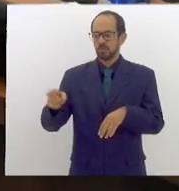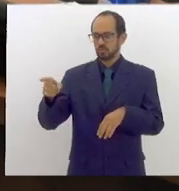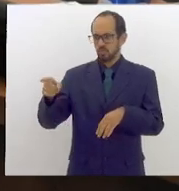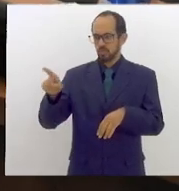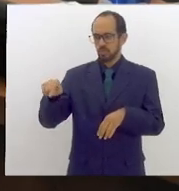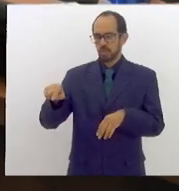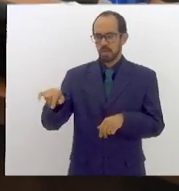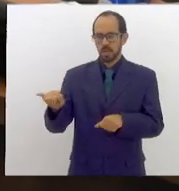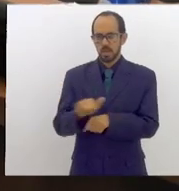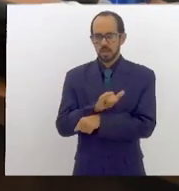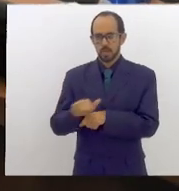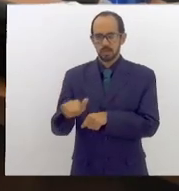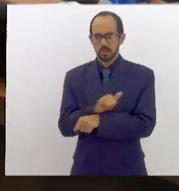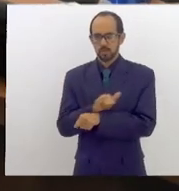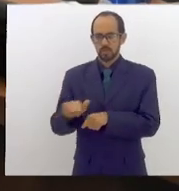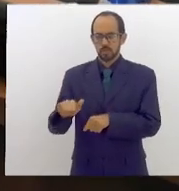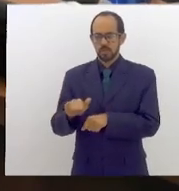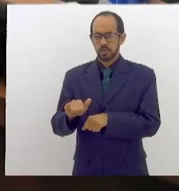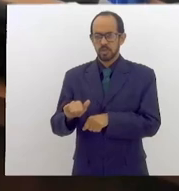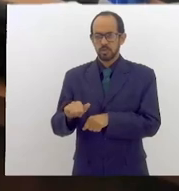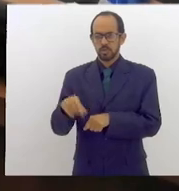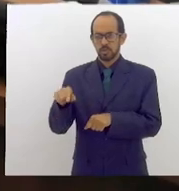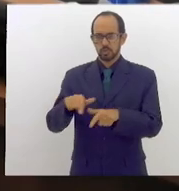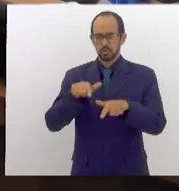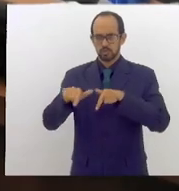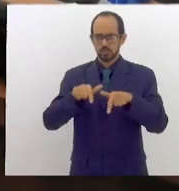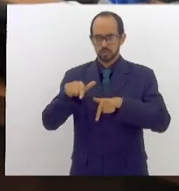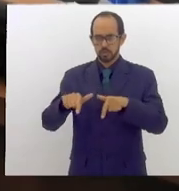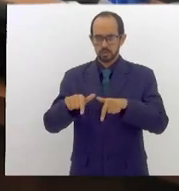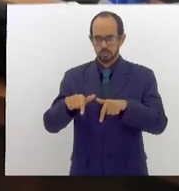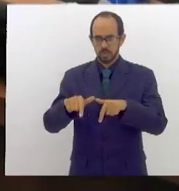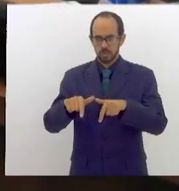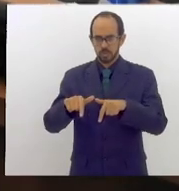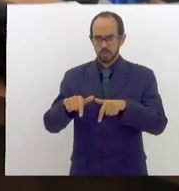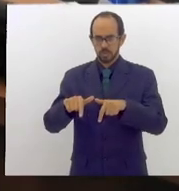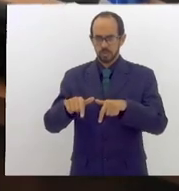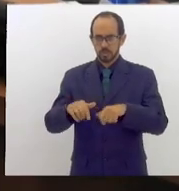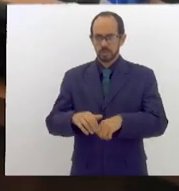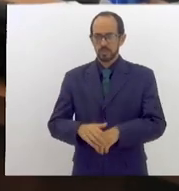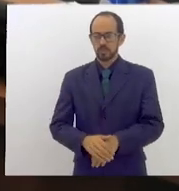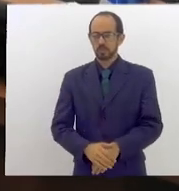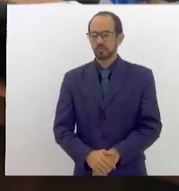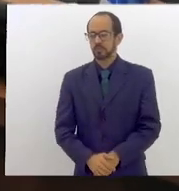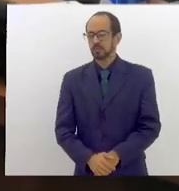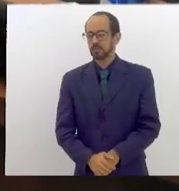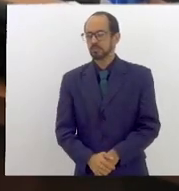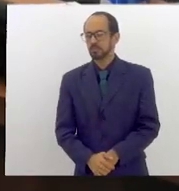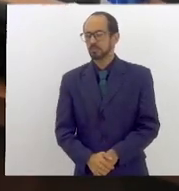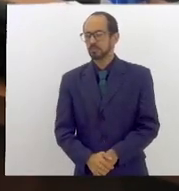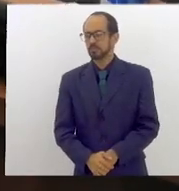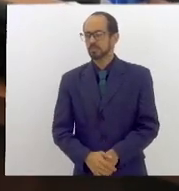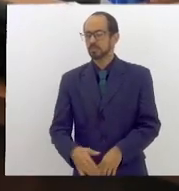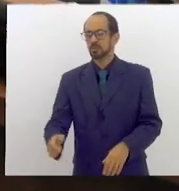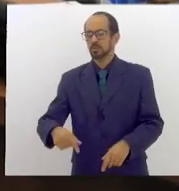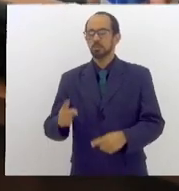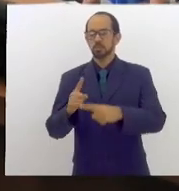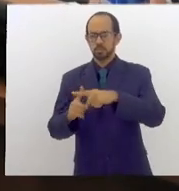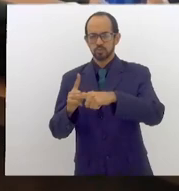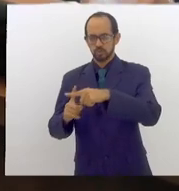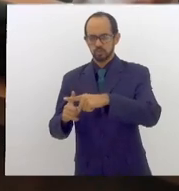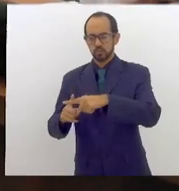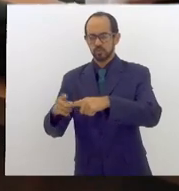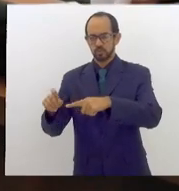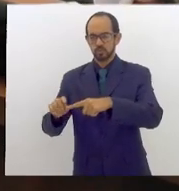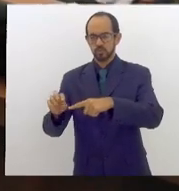com as prefeituras e governos estaduais caso desconfirme seguramente terá um papel muito positivo como ter